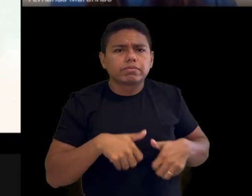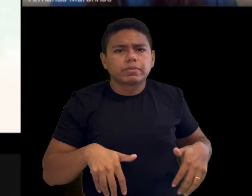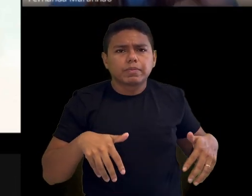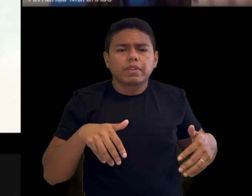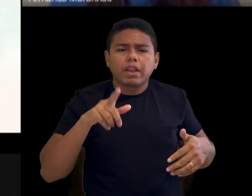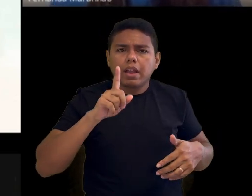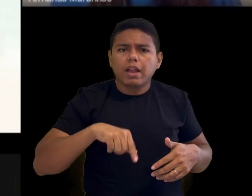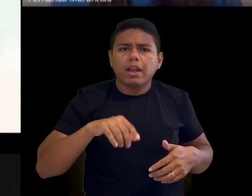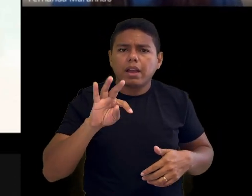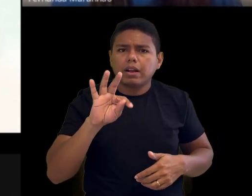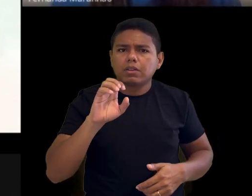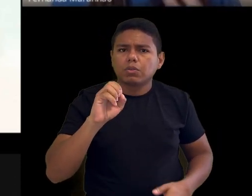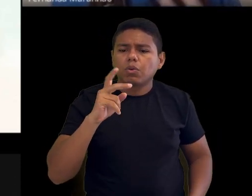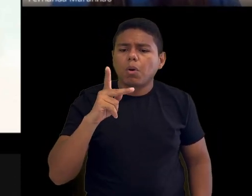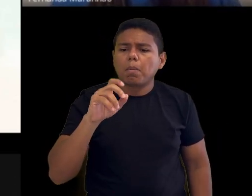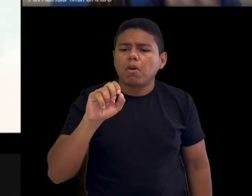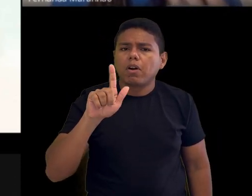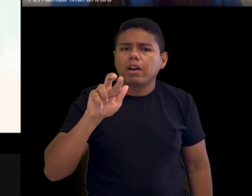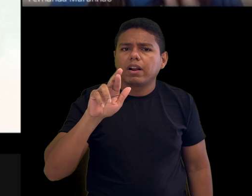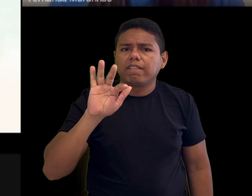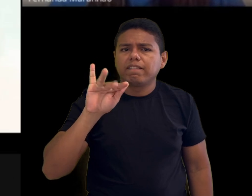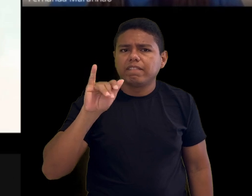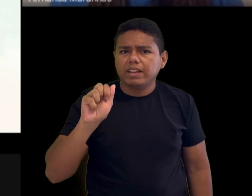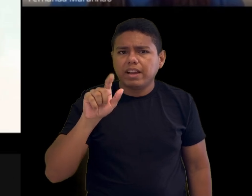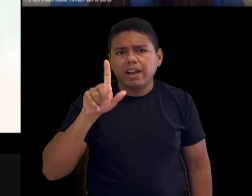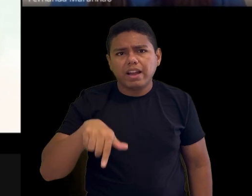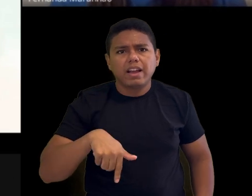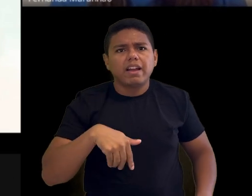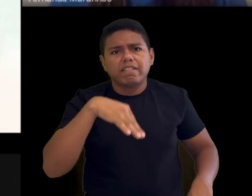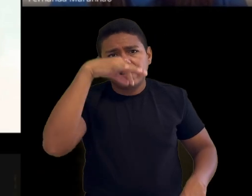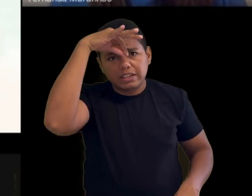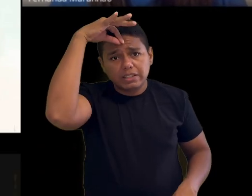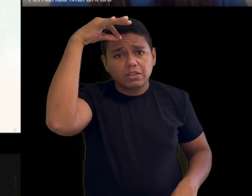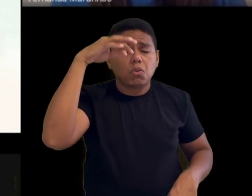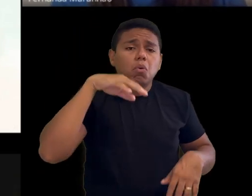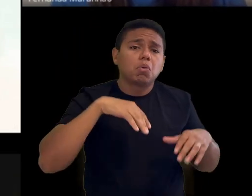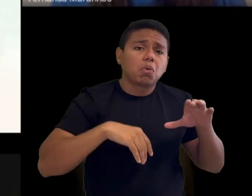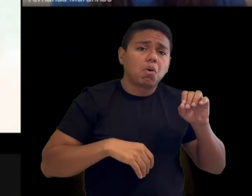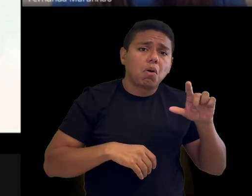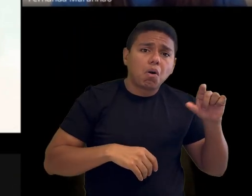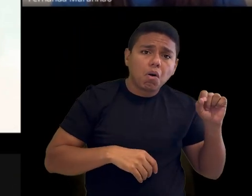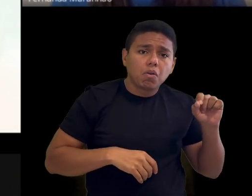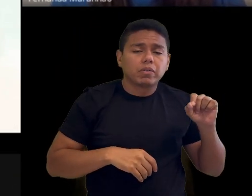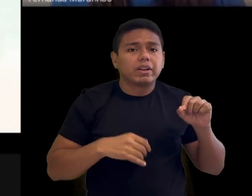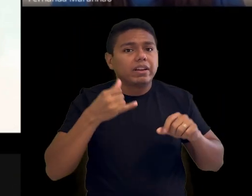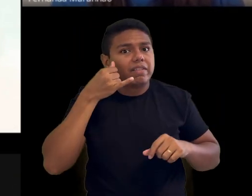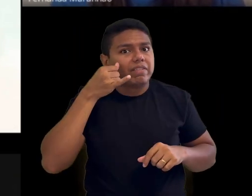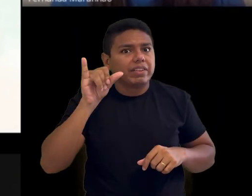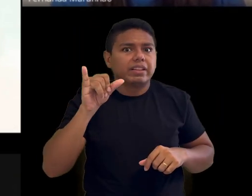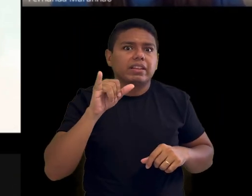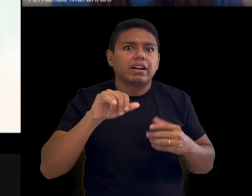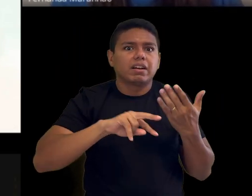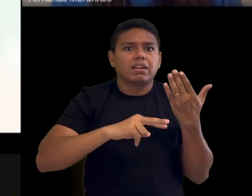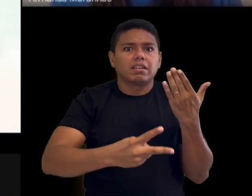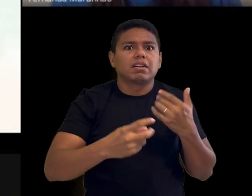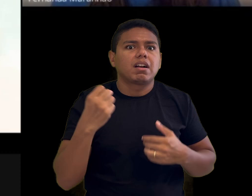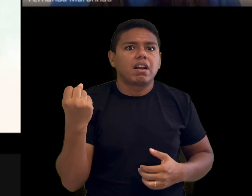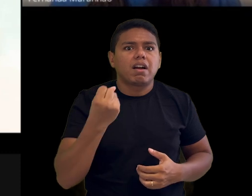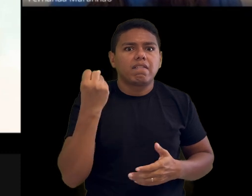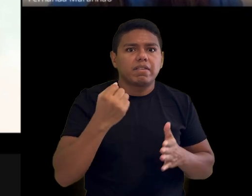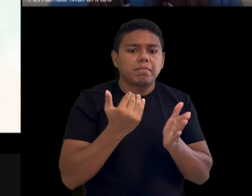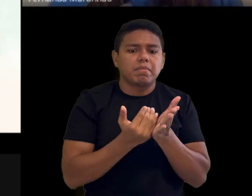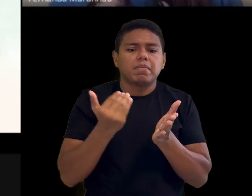é vaginal, se é do colo, e evitar complicar ainda mais o quadro da paciente. Nesse slide, nós podemos